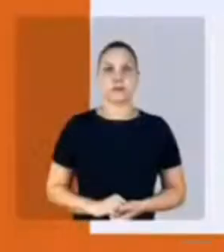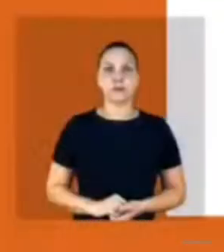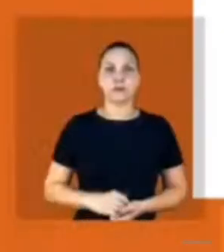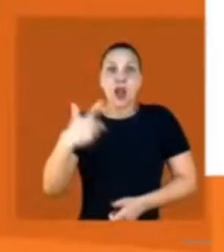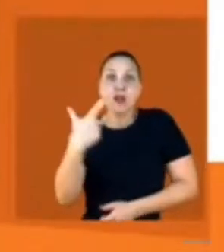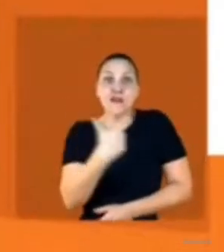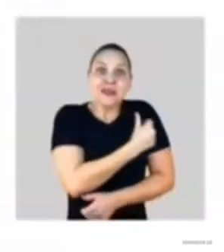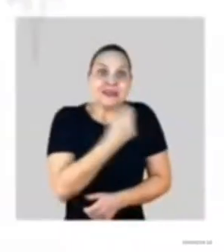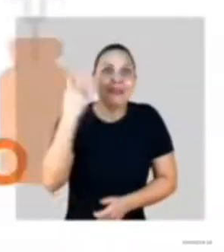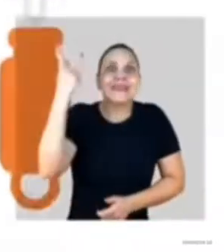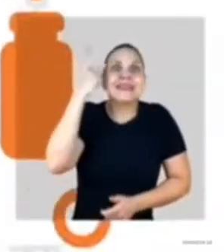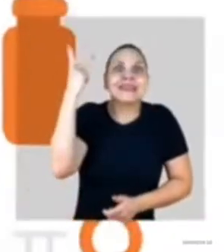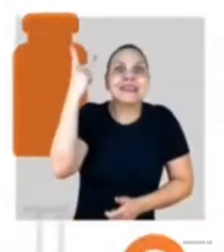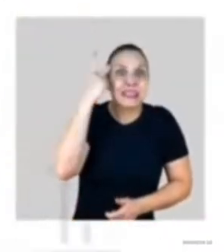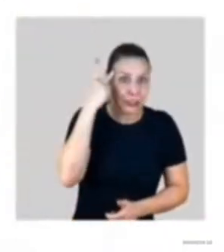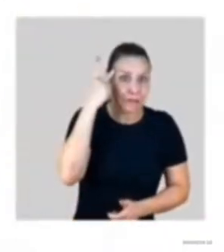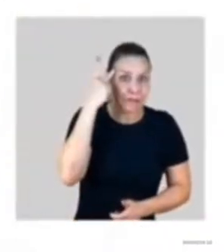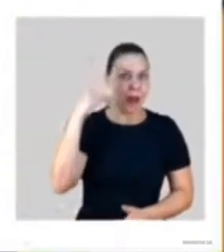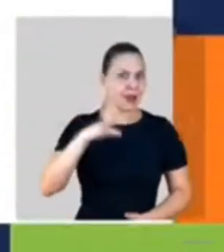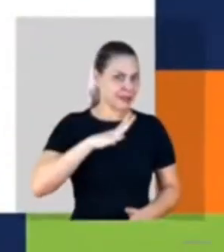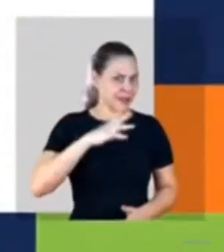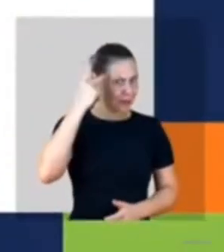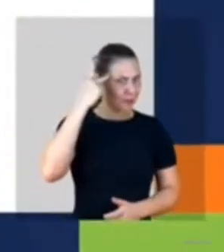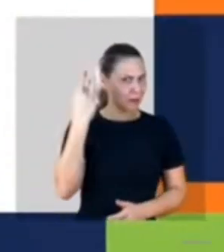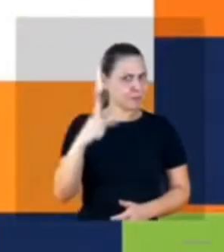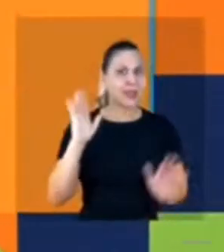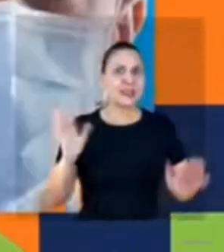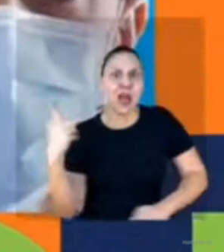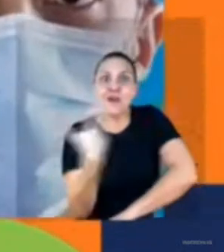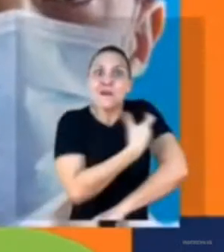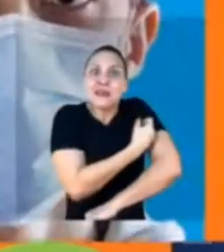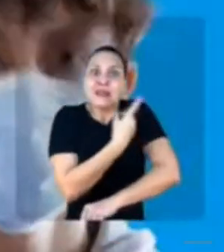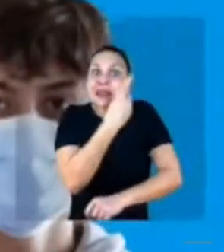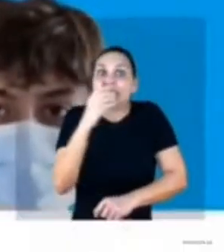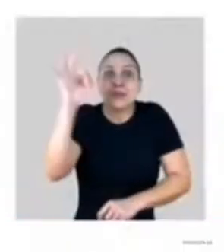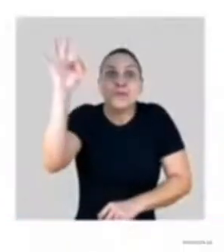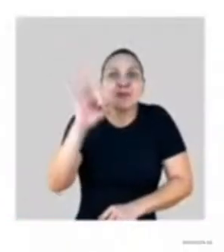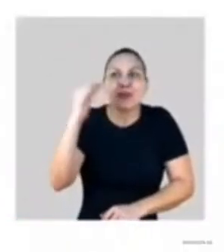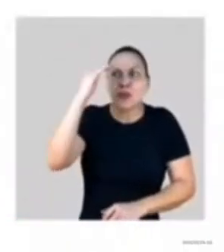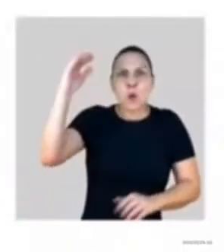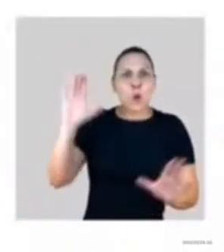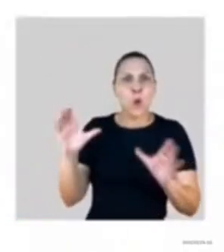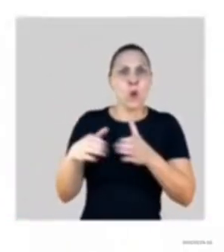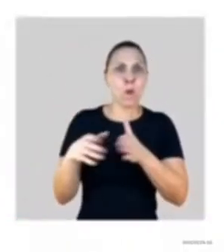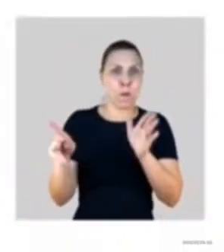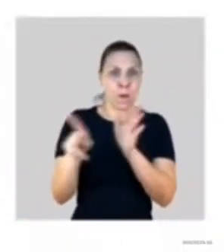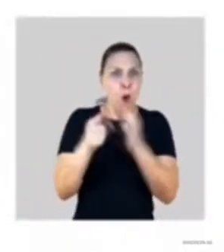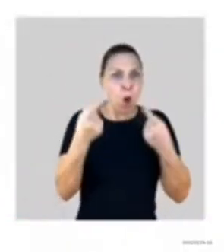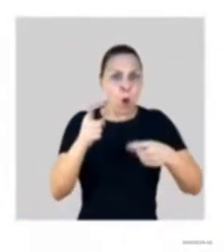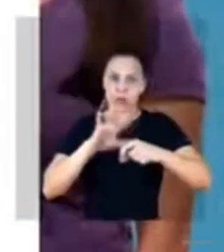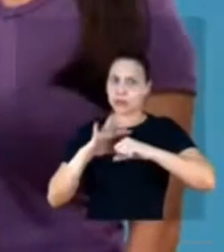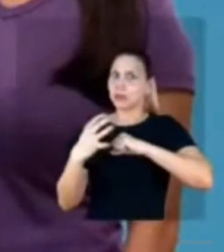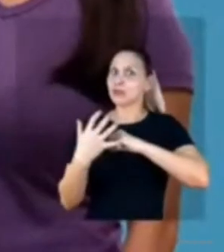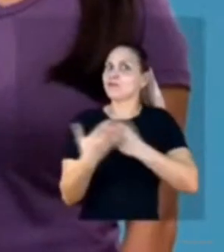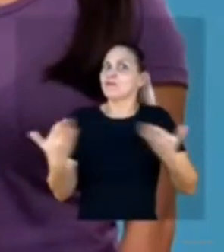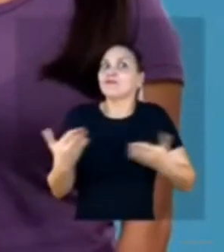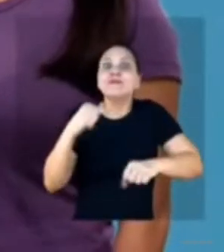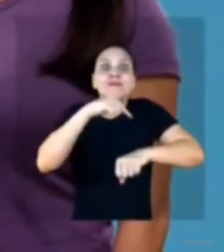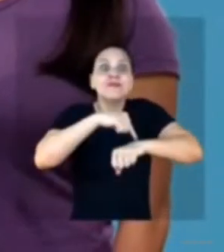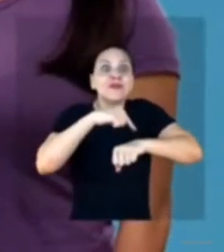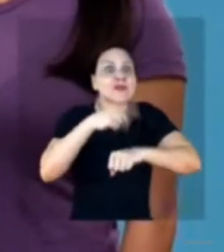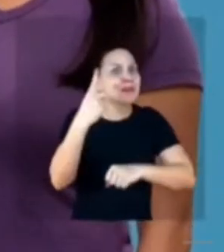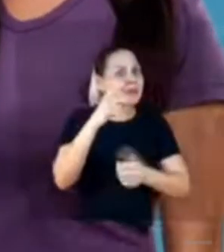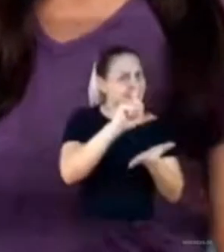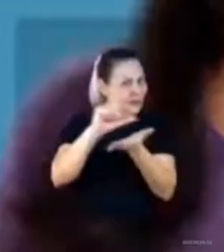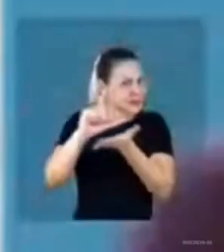Paulo. Vacina Sampa. A cidade de São Paulo já vacinou 100% do público adulto contra a Covid-19.